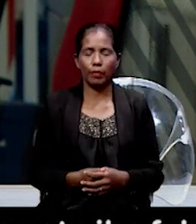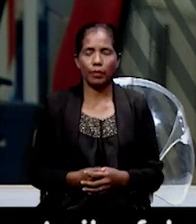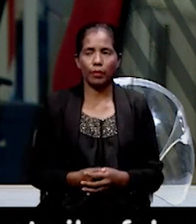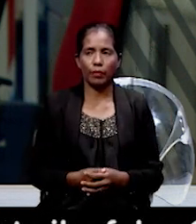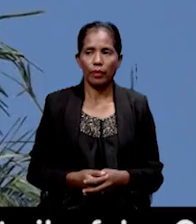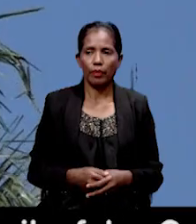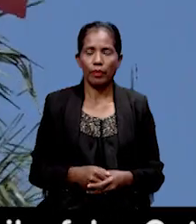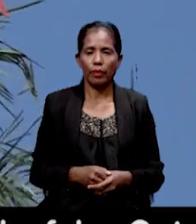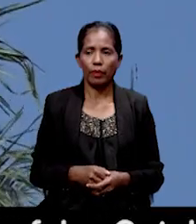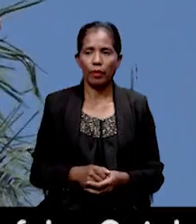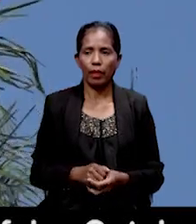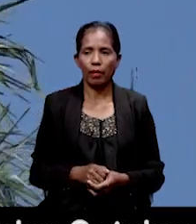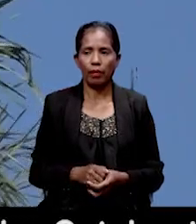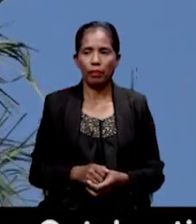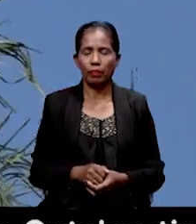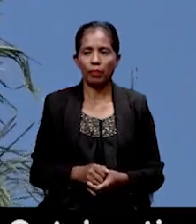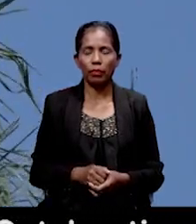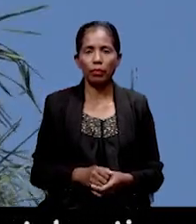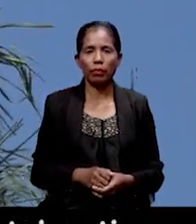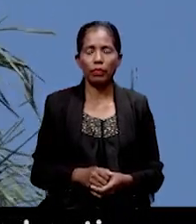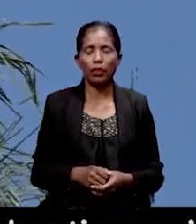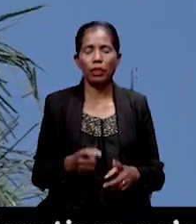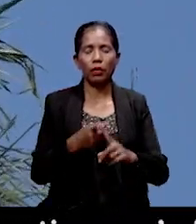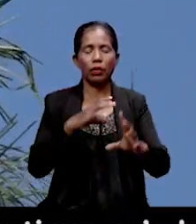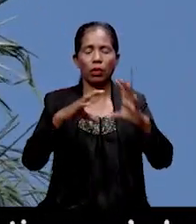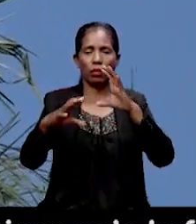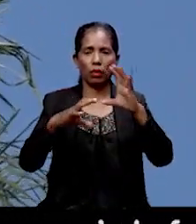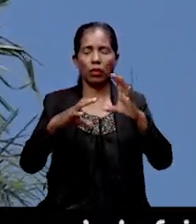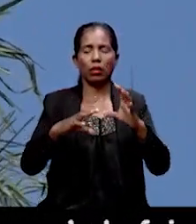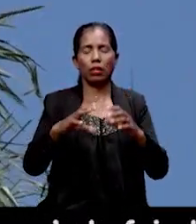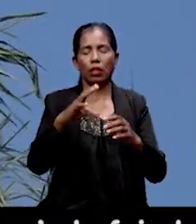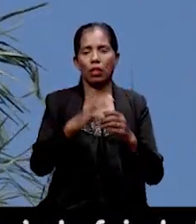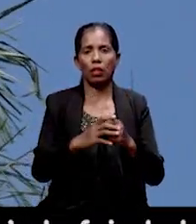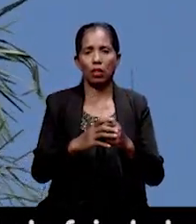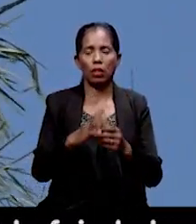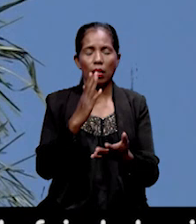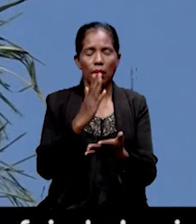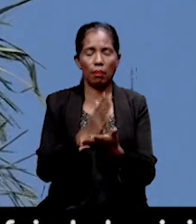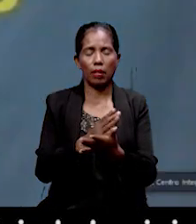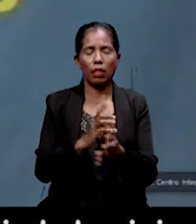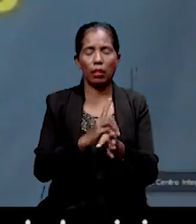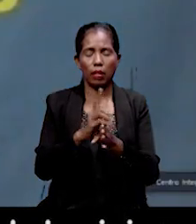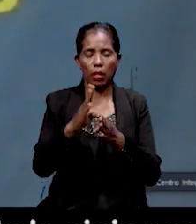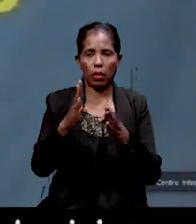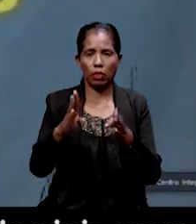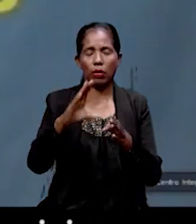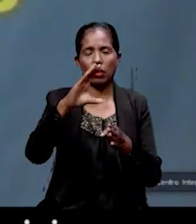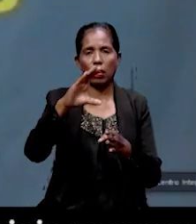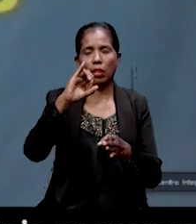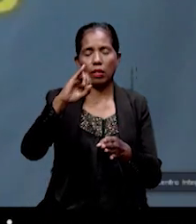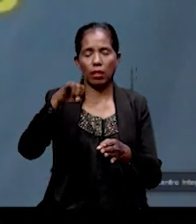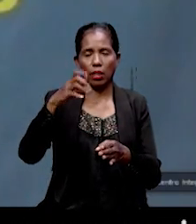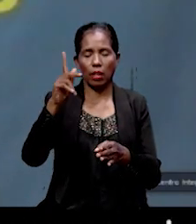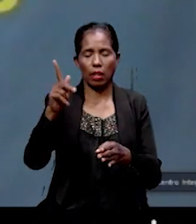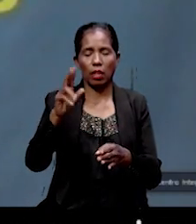Música Liuzi comunicado, coordenador força tarefa prevenção no mitigação surto Covid-19, Rui Maria